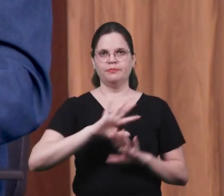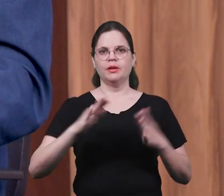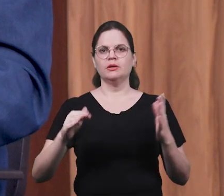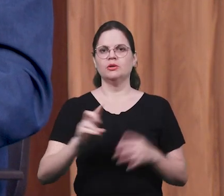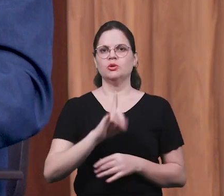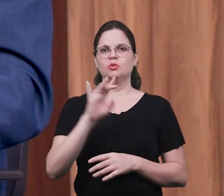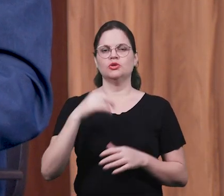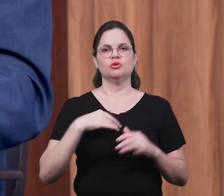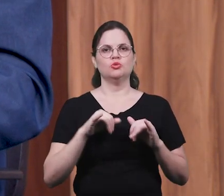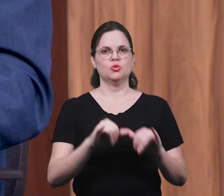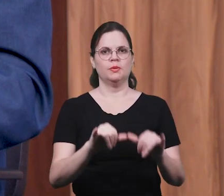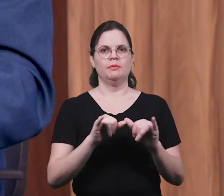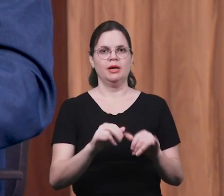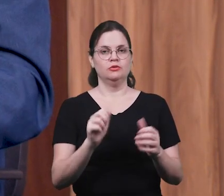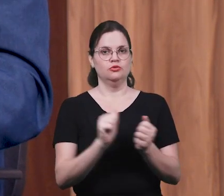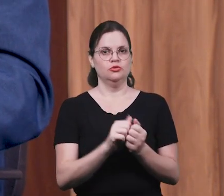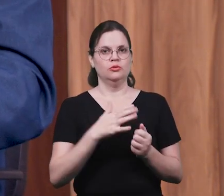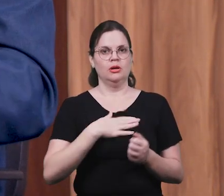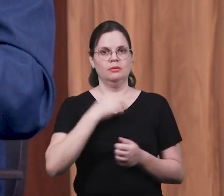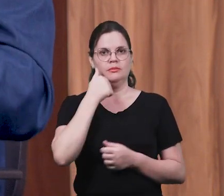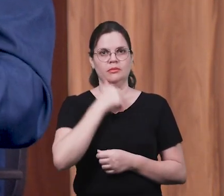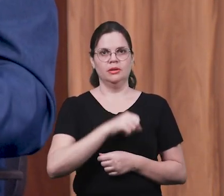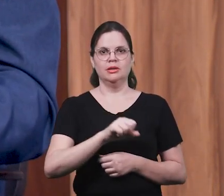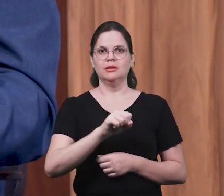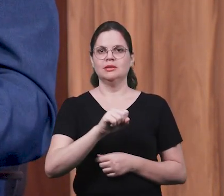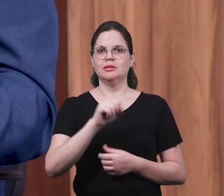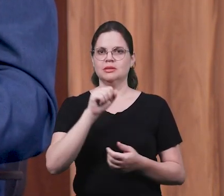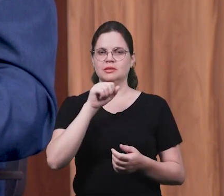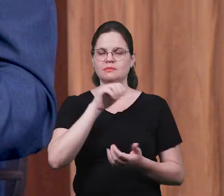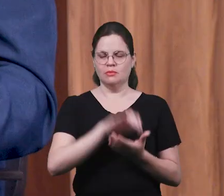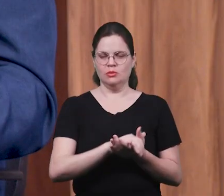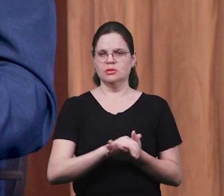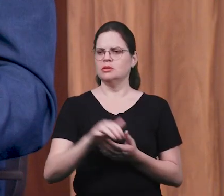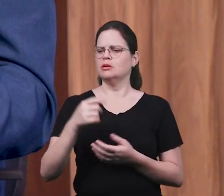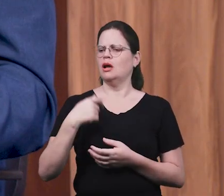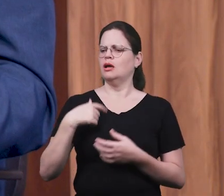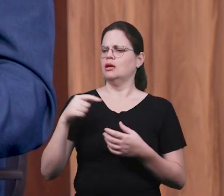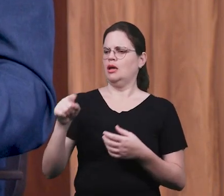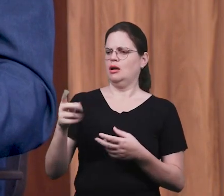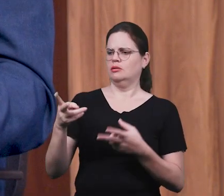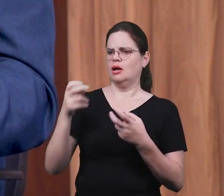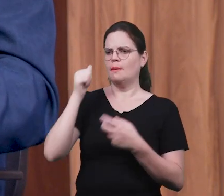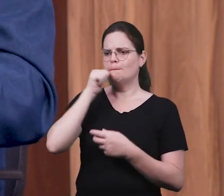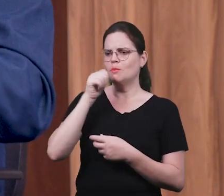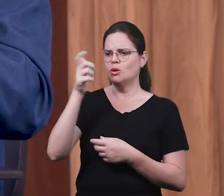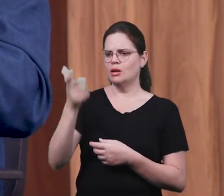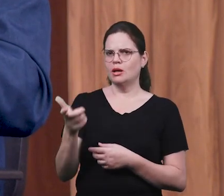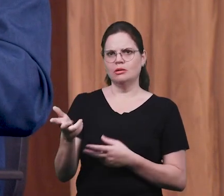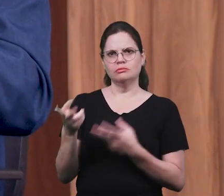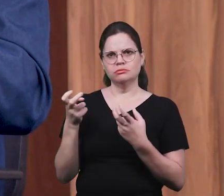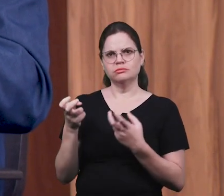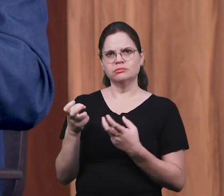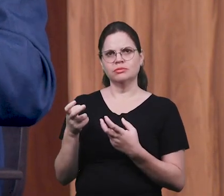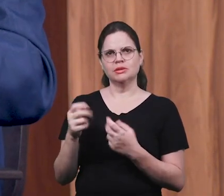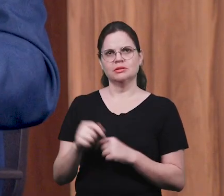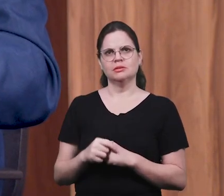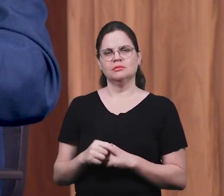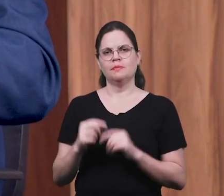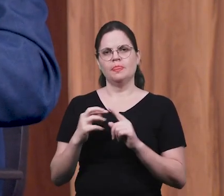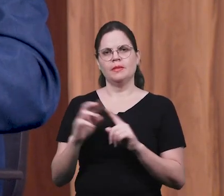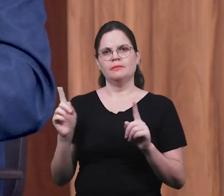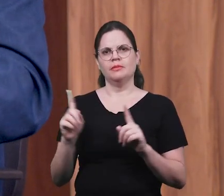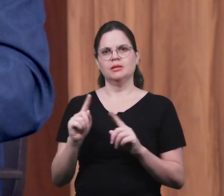com minha esposa e ela apareceu, eu reconheci. Mas eu fiquei poucos